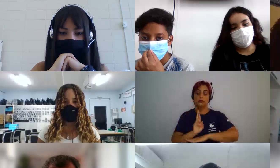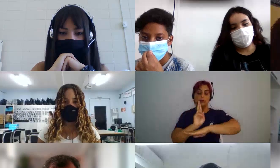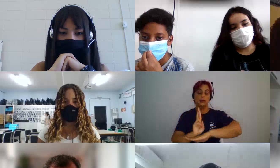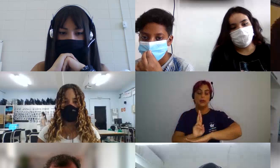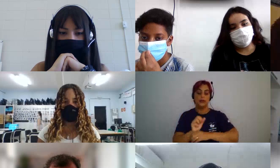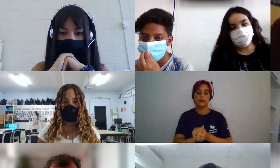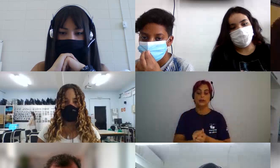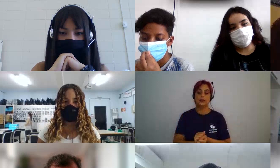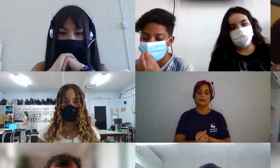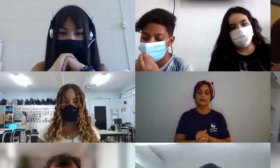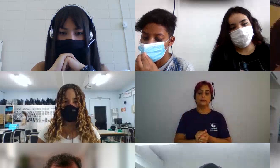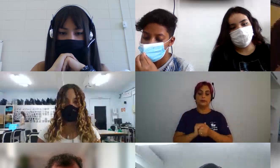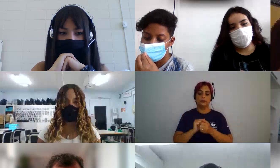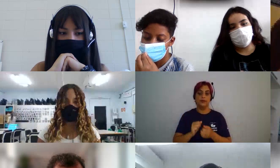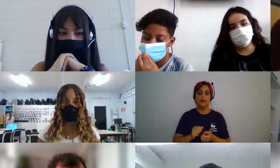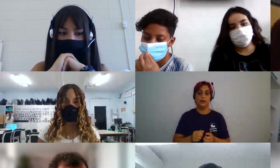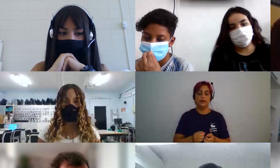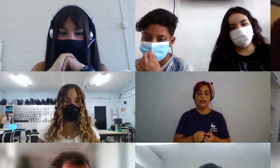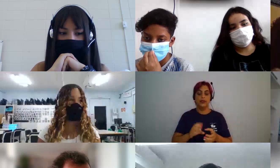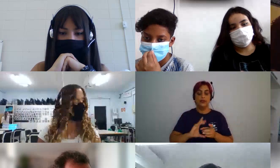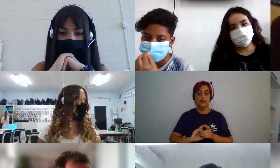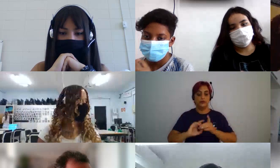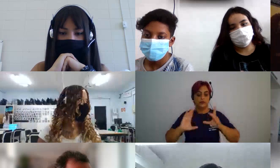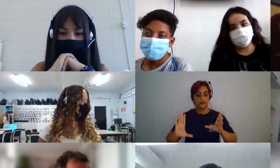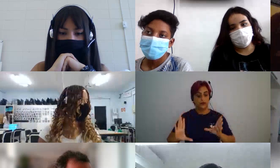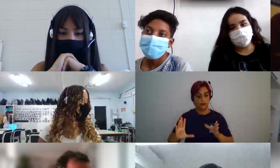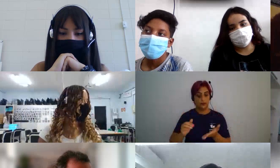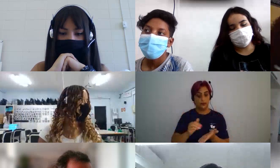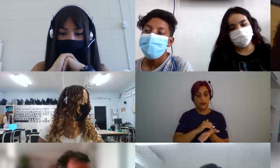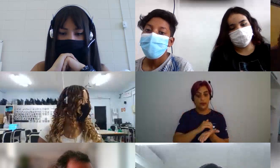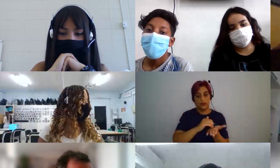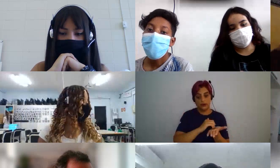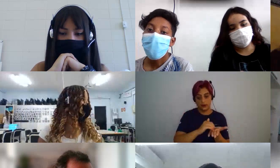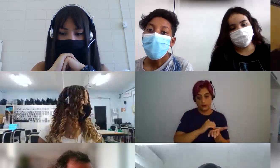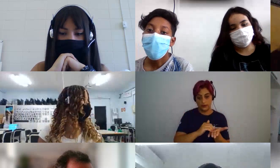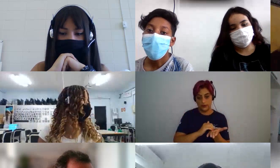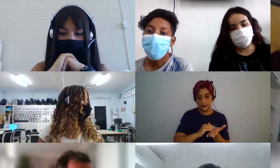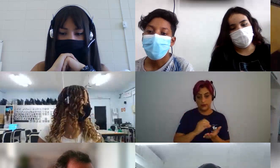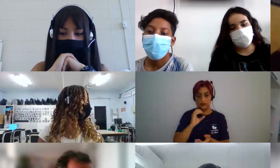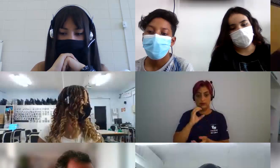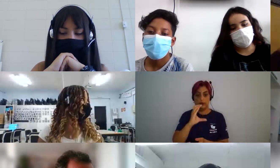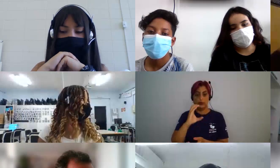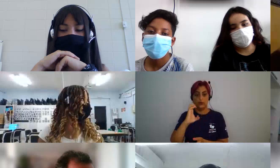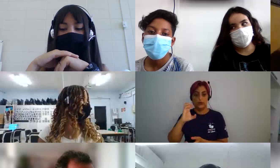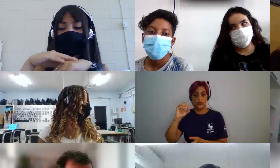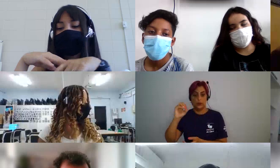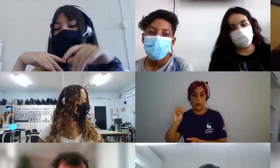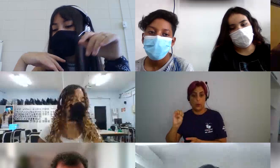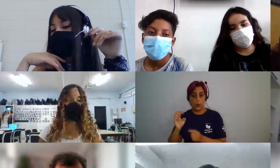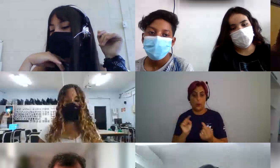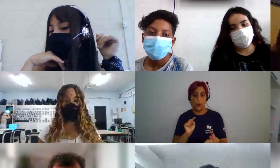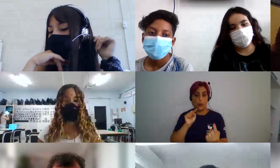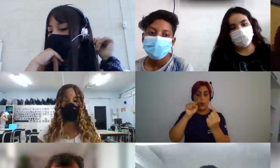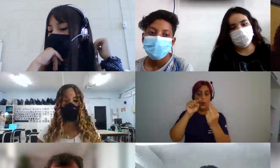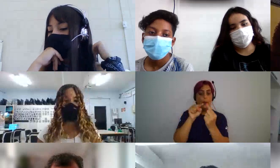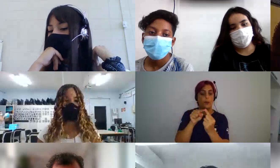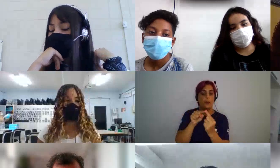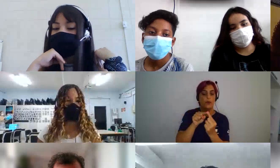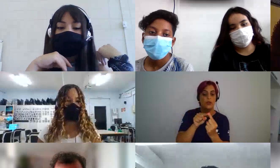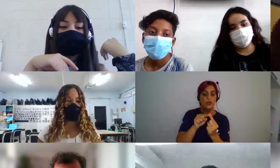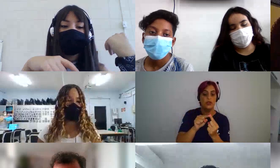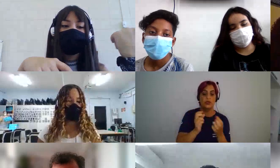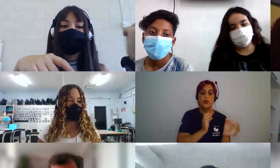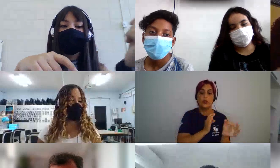gestão democrática e programas intersecretariais da Coordenadoria dos CEUS atua com o objetivo de articular com